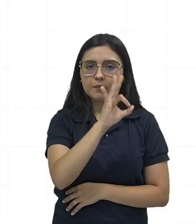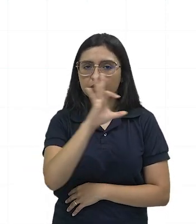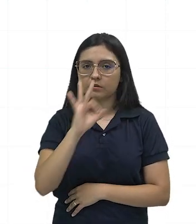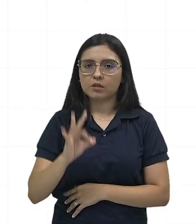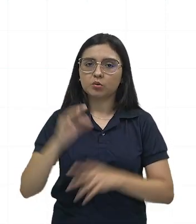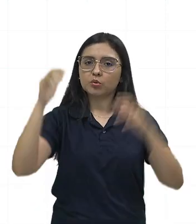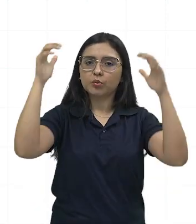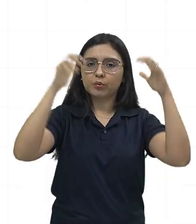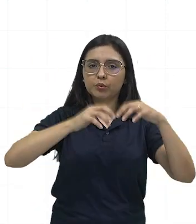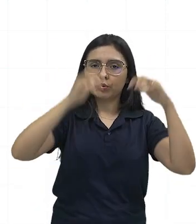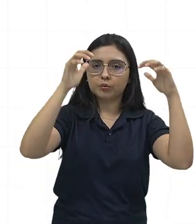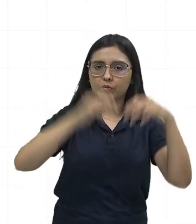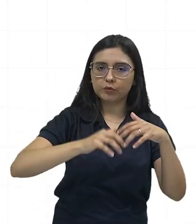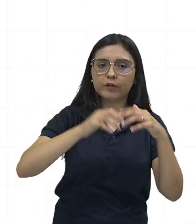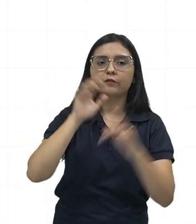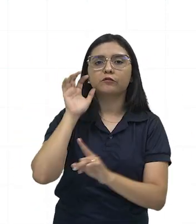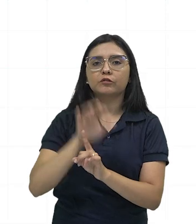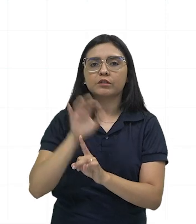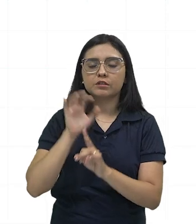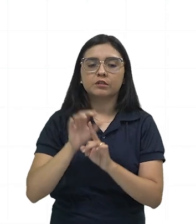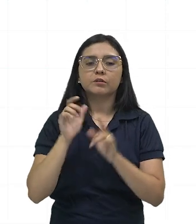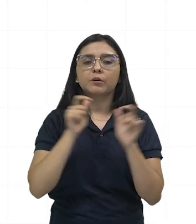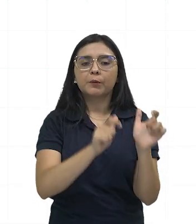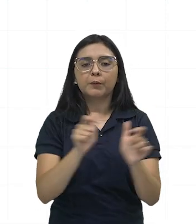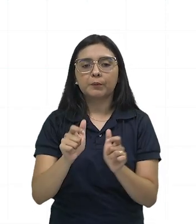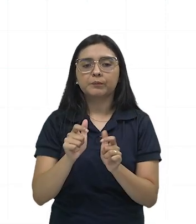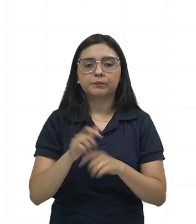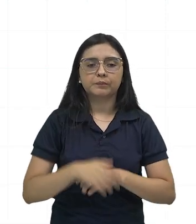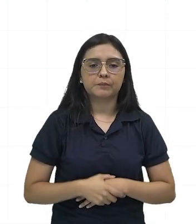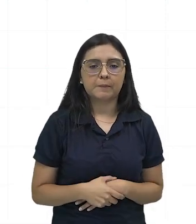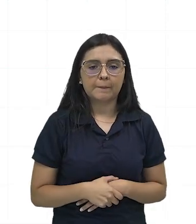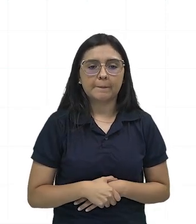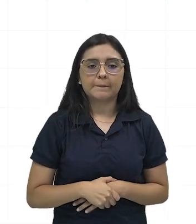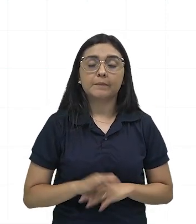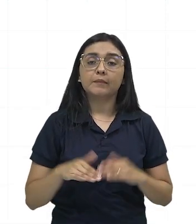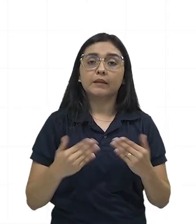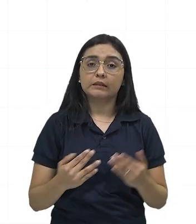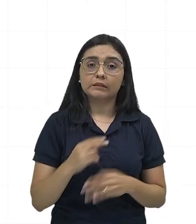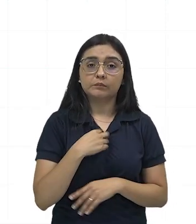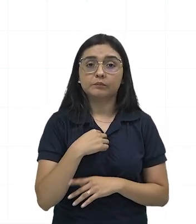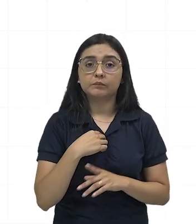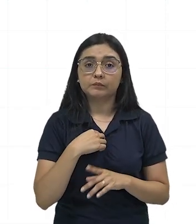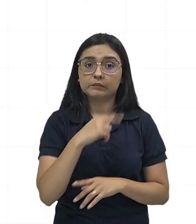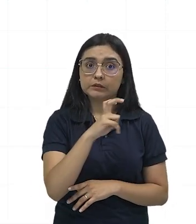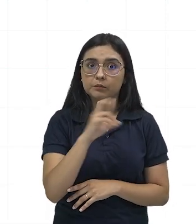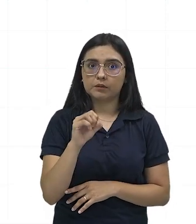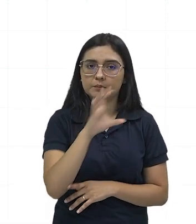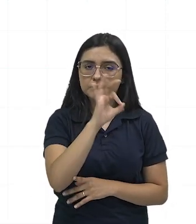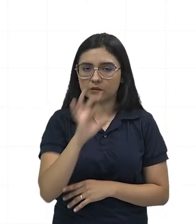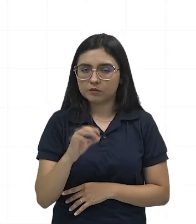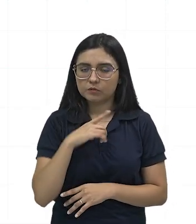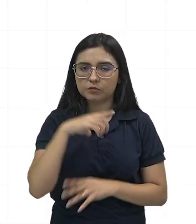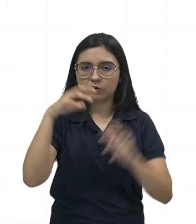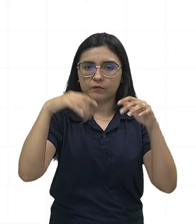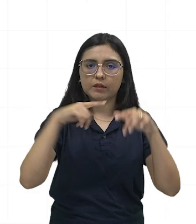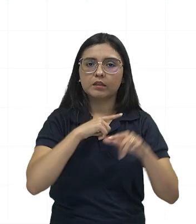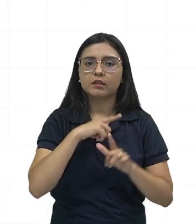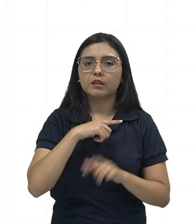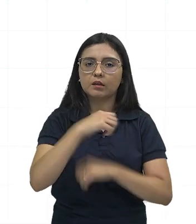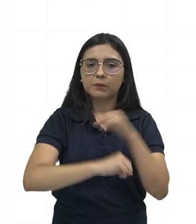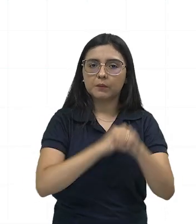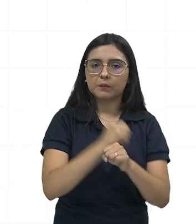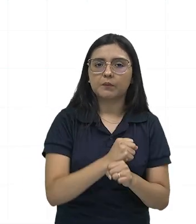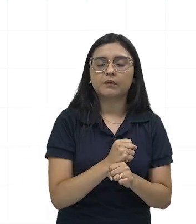das chuvas são geradas localmente. Olha aí, metade das chuvas que nós temos ao longo do ano são